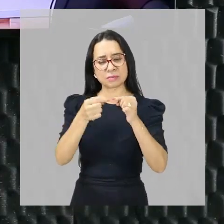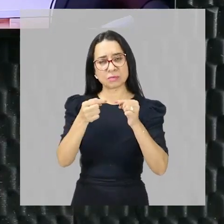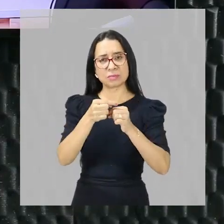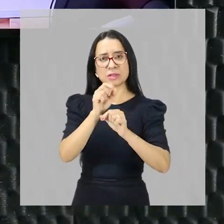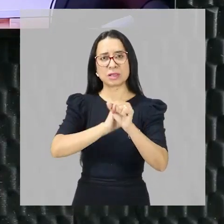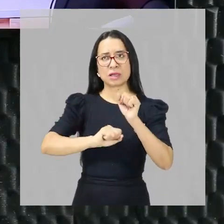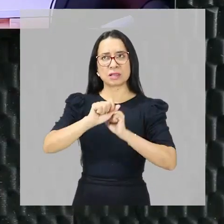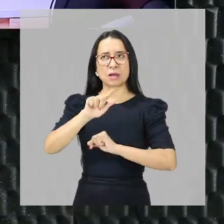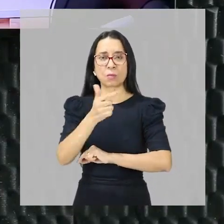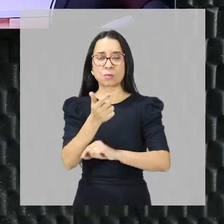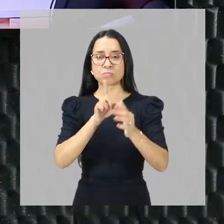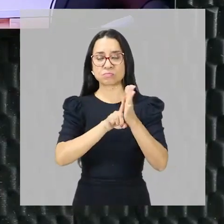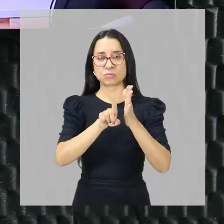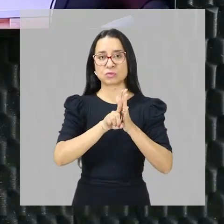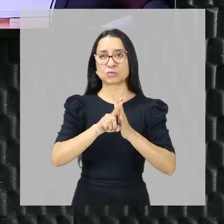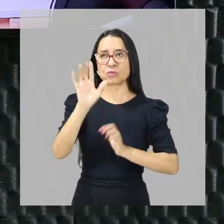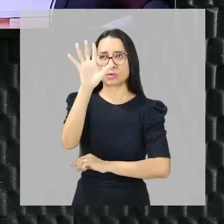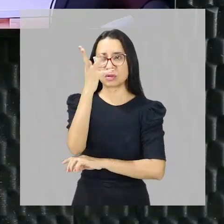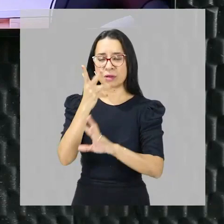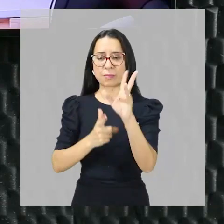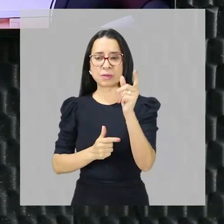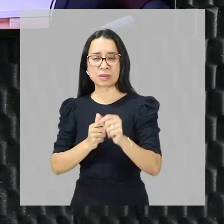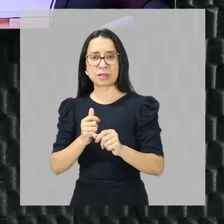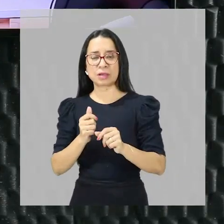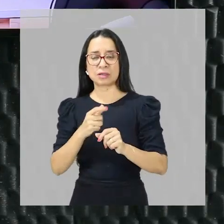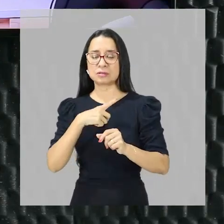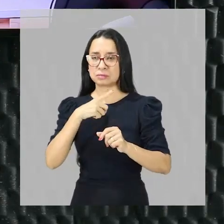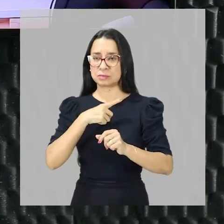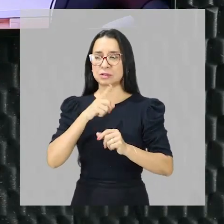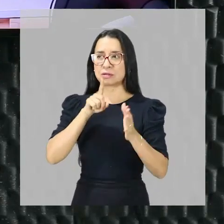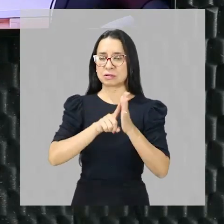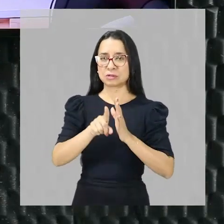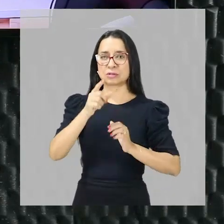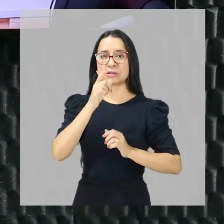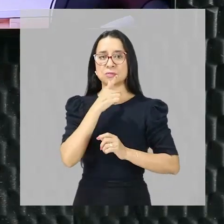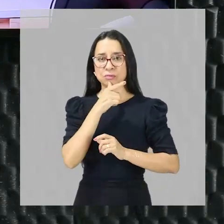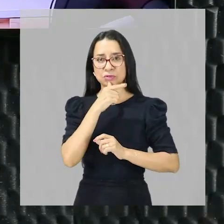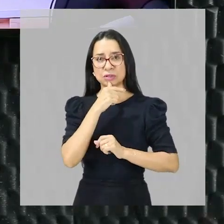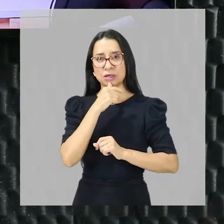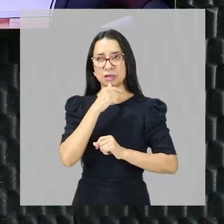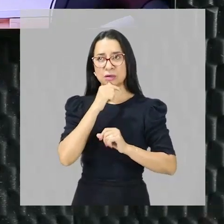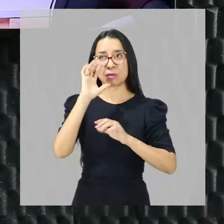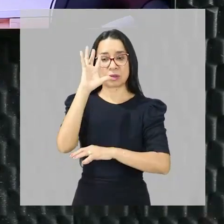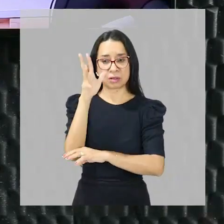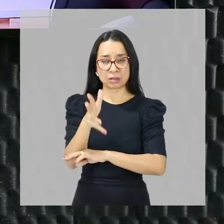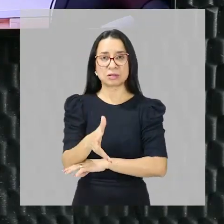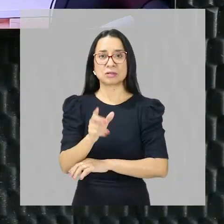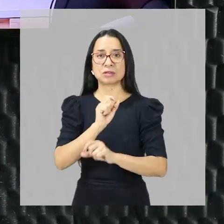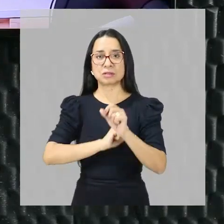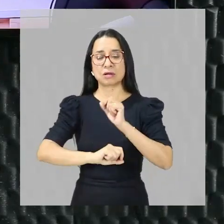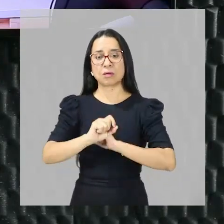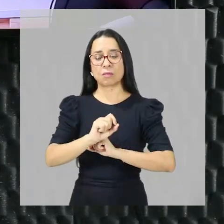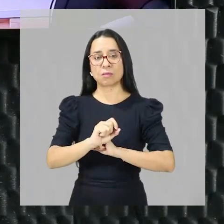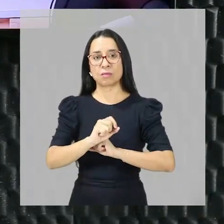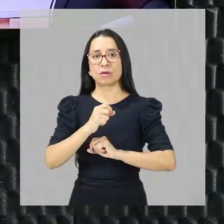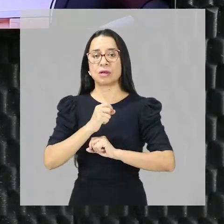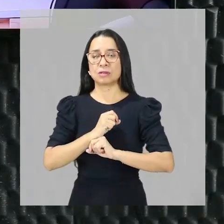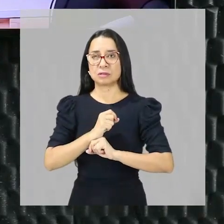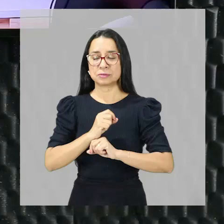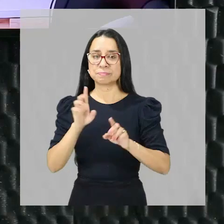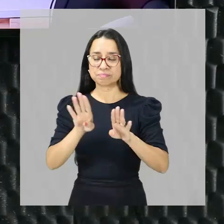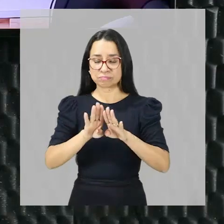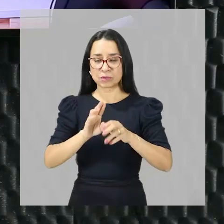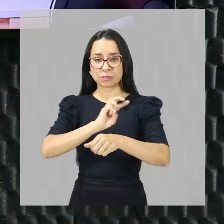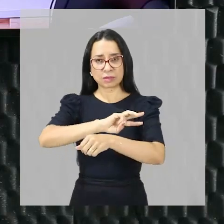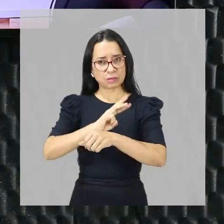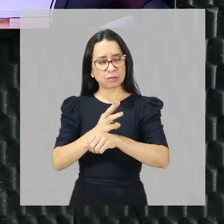ambientais, às vezes solos envolvendo questão de água, desmatamento, degradação. A UEMA também segue essa linha. A UEMA, às vezes, coloca algumas